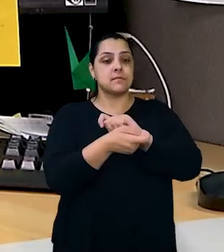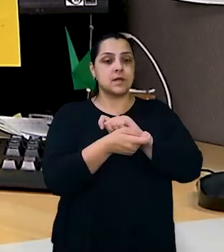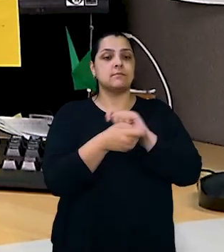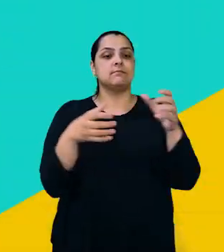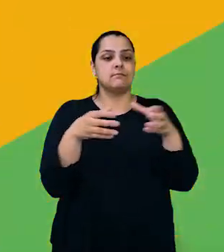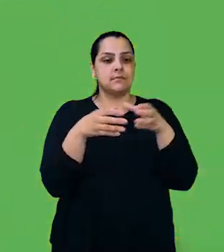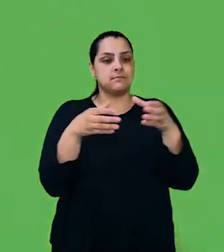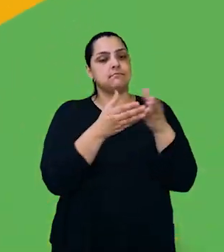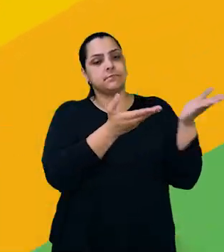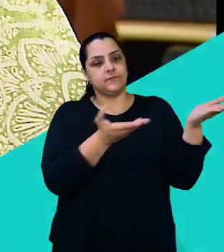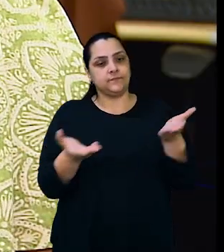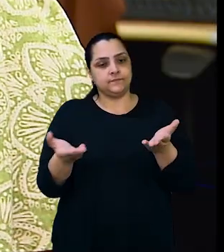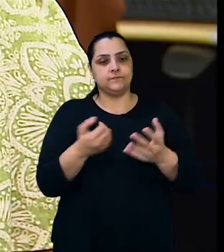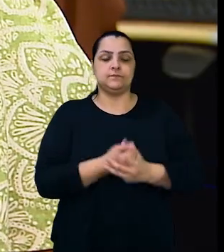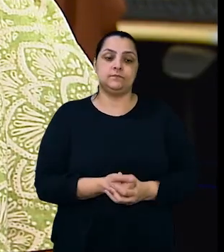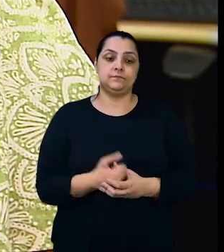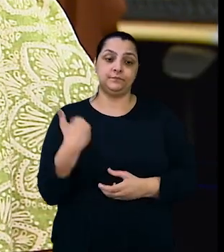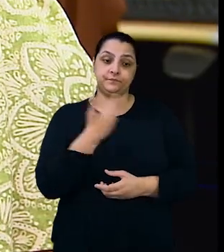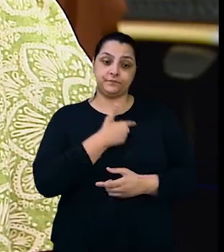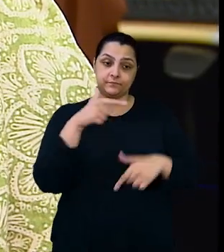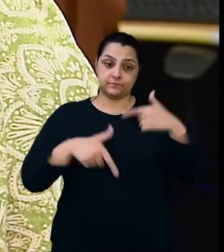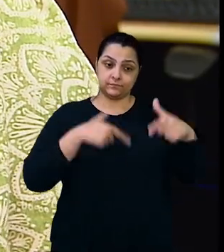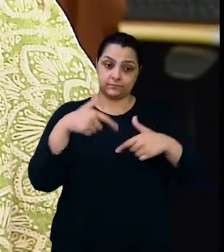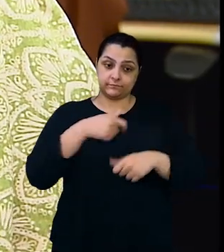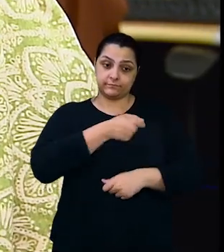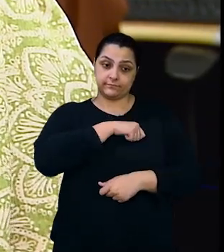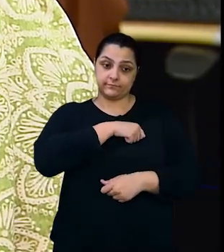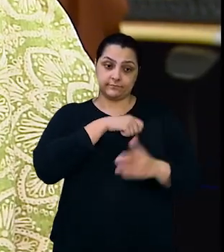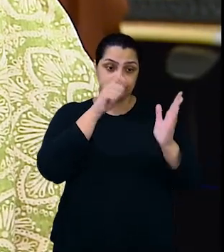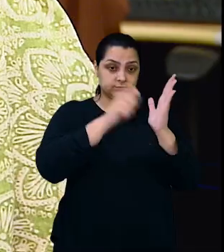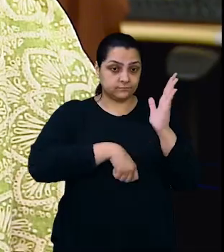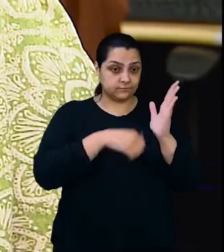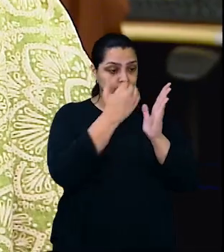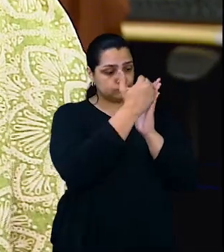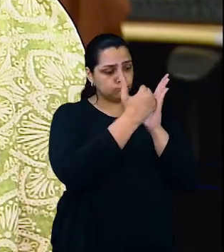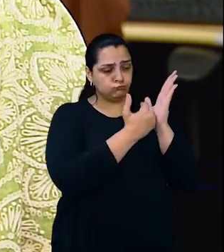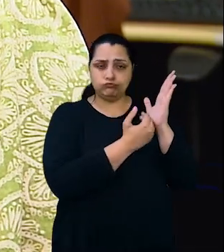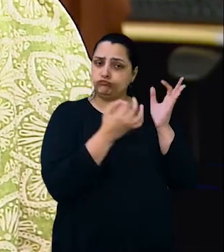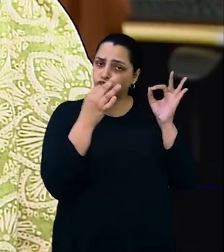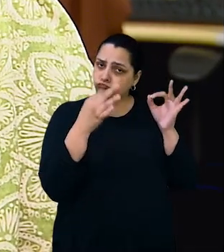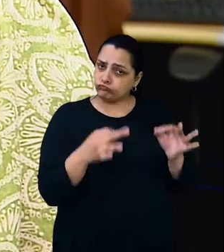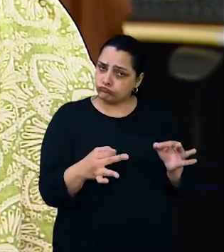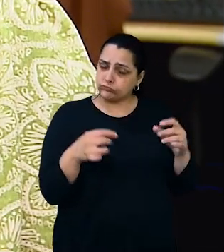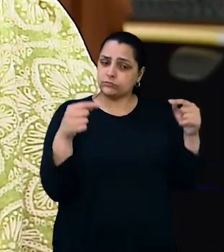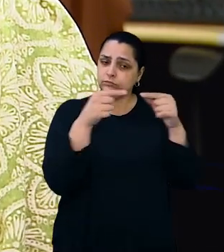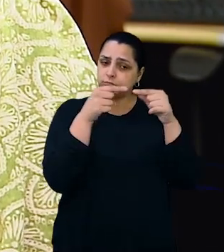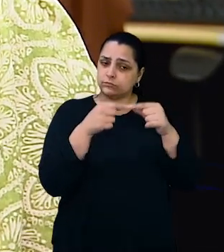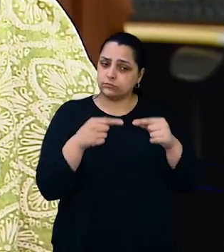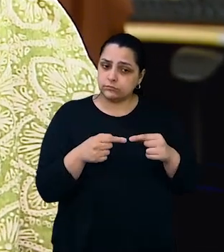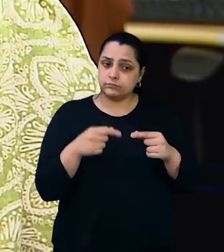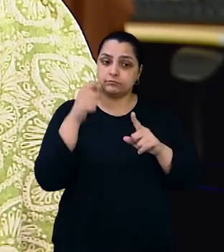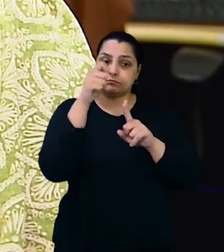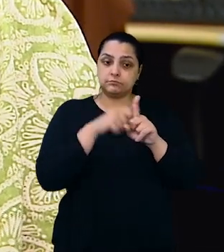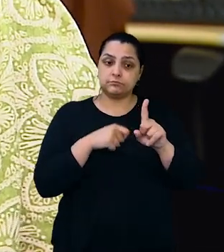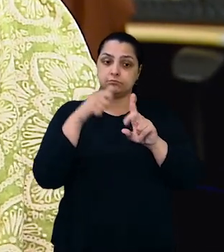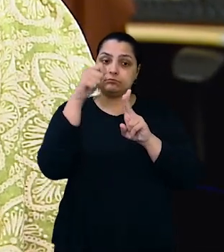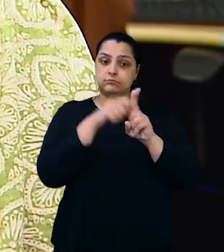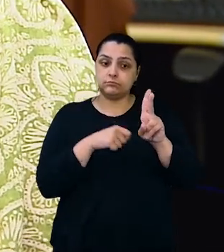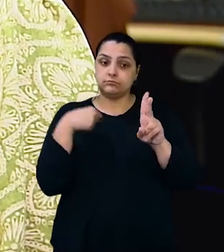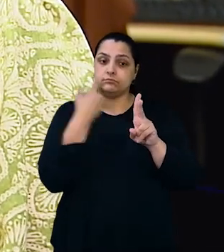equipe é trazida para cá. Nós atuamos diretamente na fiscalização do contrato, Até mensalmente